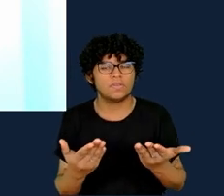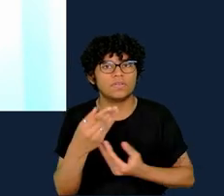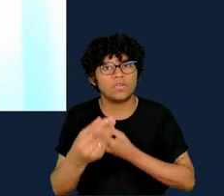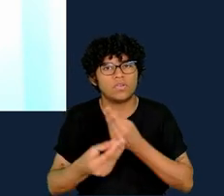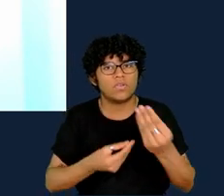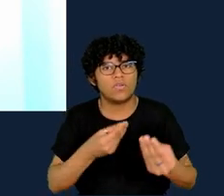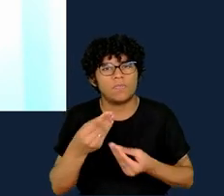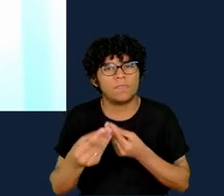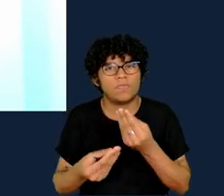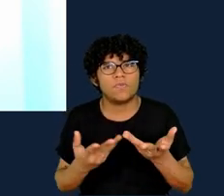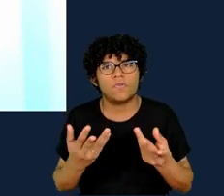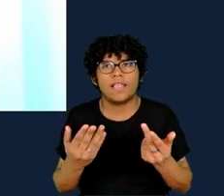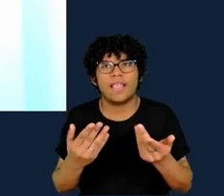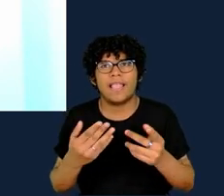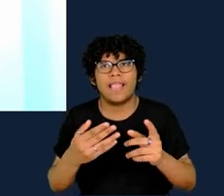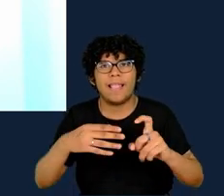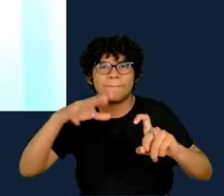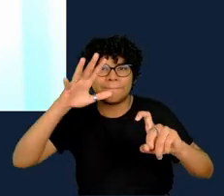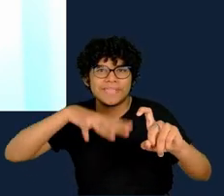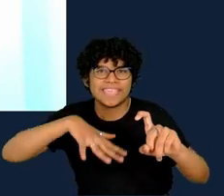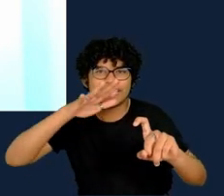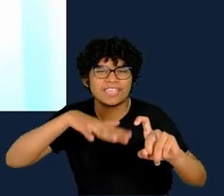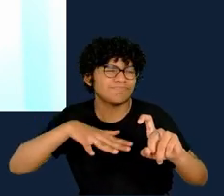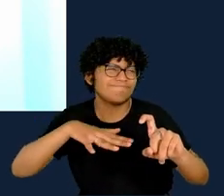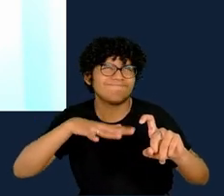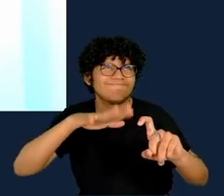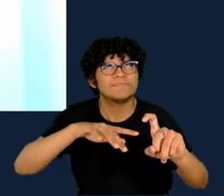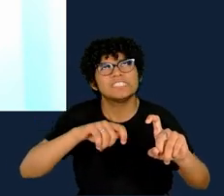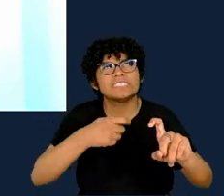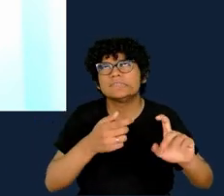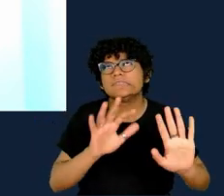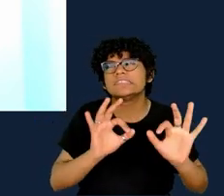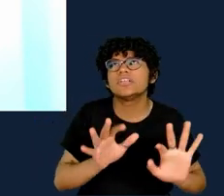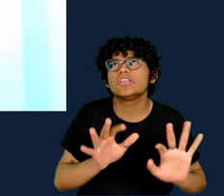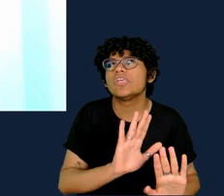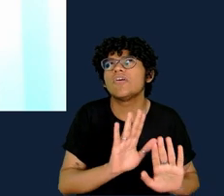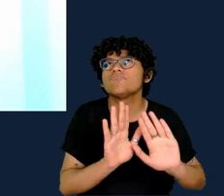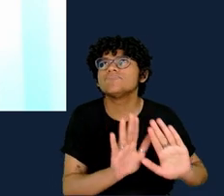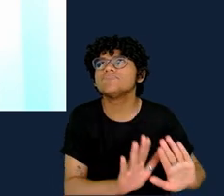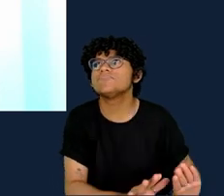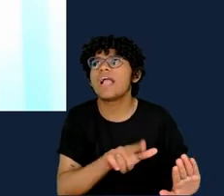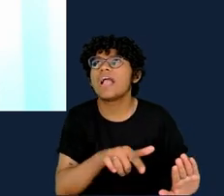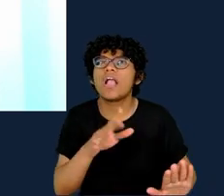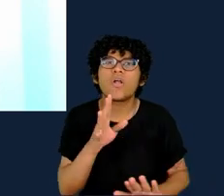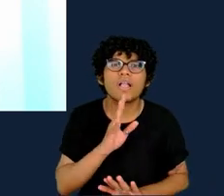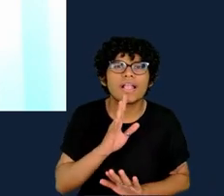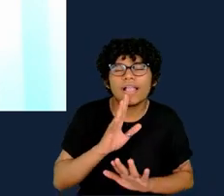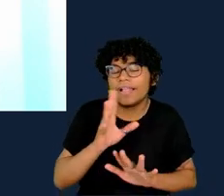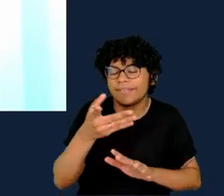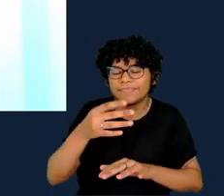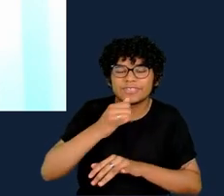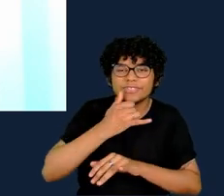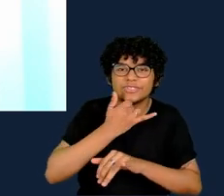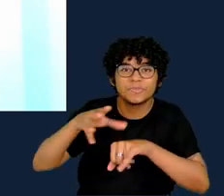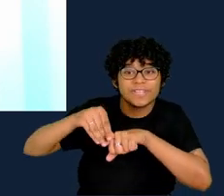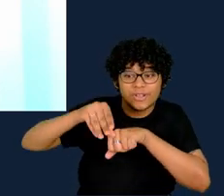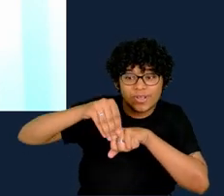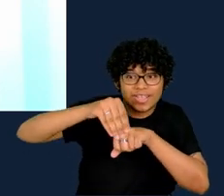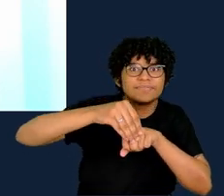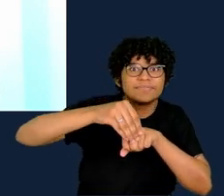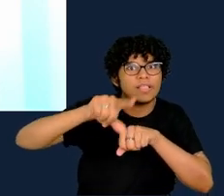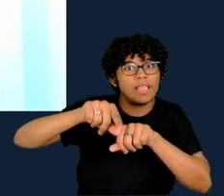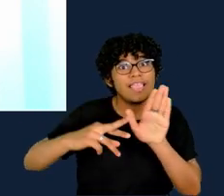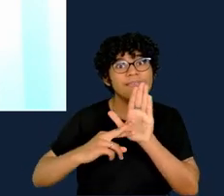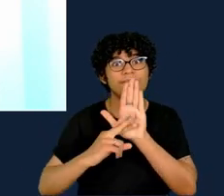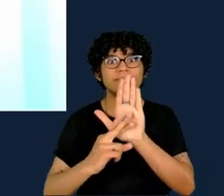outros mitos, não vou chamar de mitos porque não são, né, esses outros conhecimentos, né, ajudam a representar um problema global como é a mudança